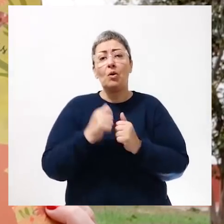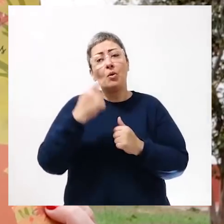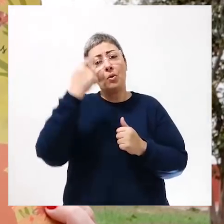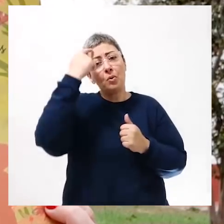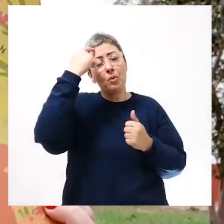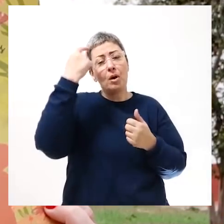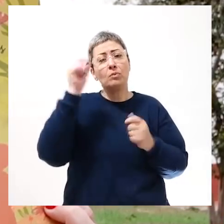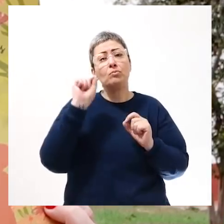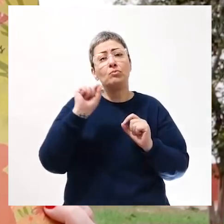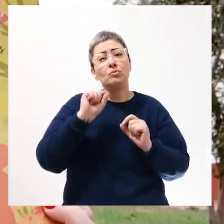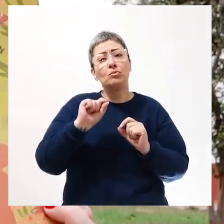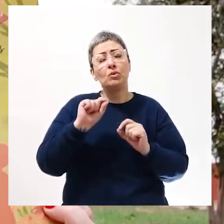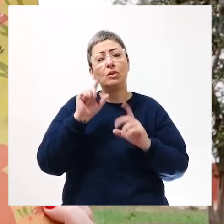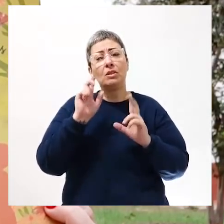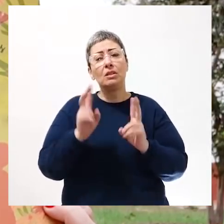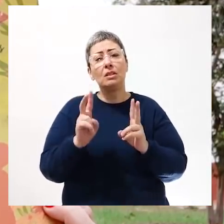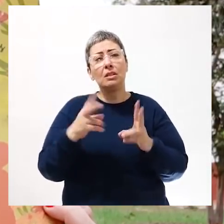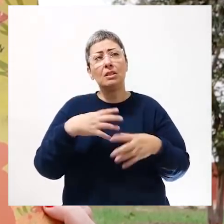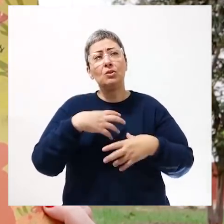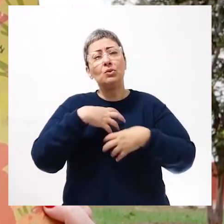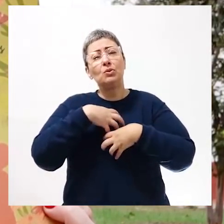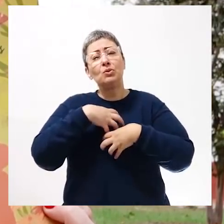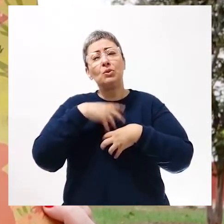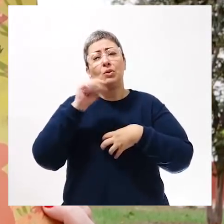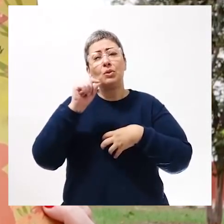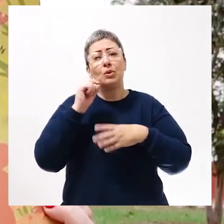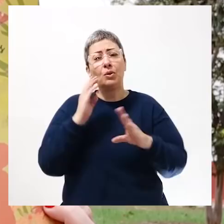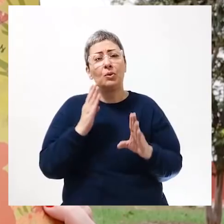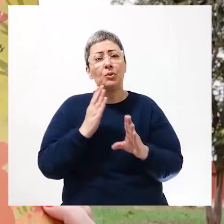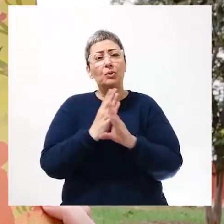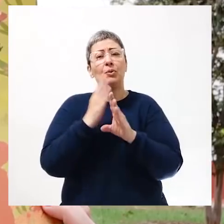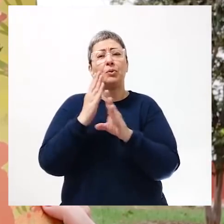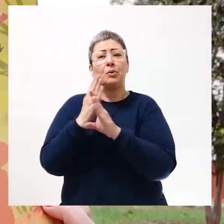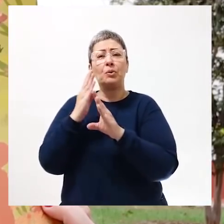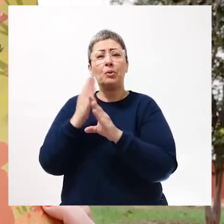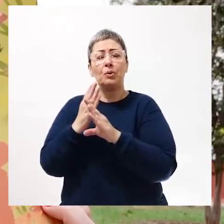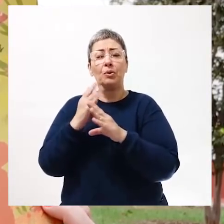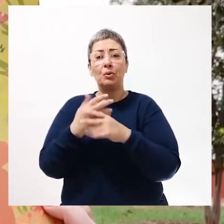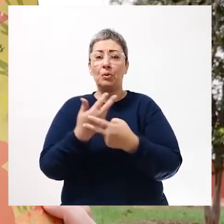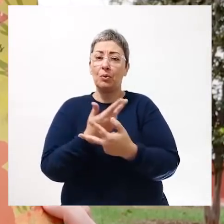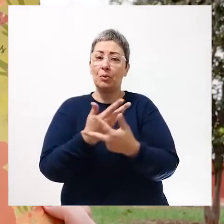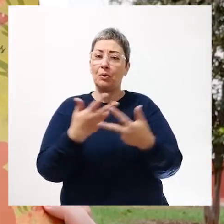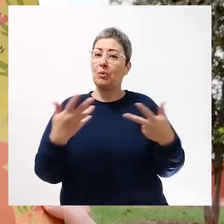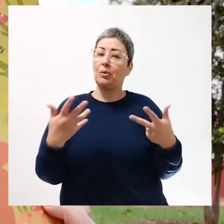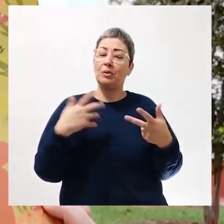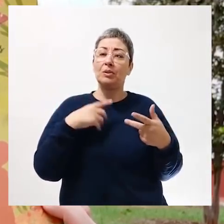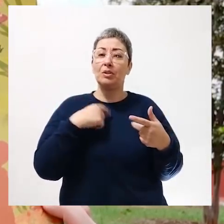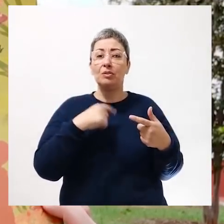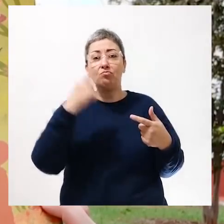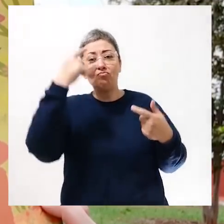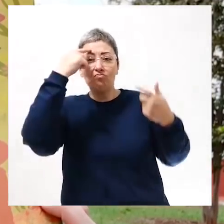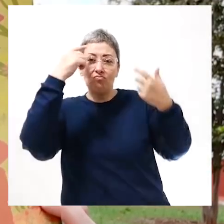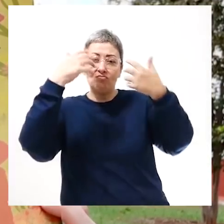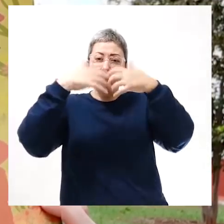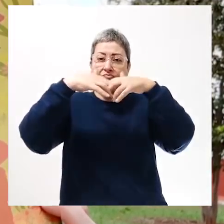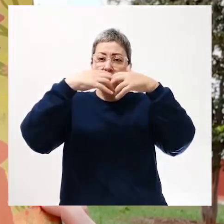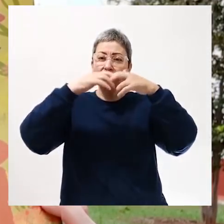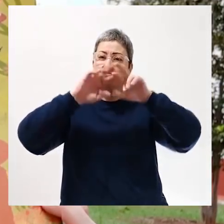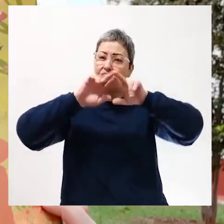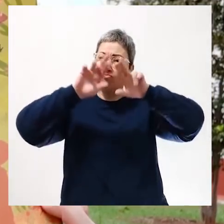juntos pensarmos, sentirmos, descobrirmos outras maneiras de